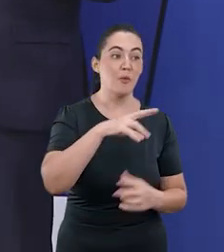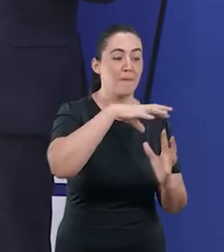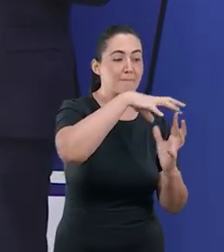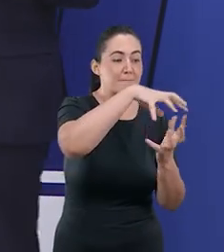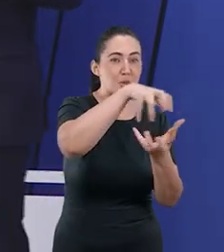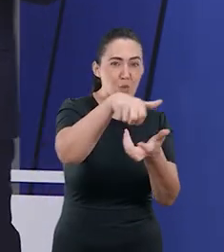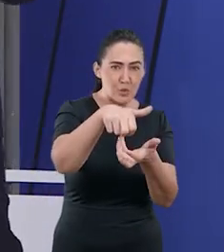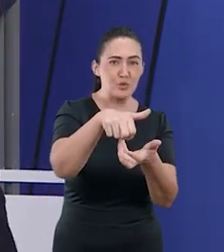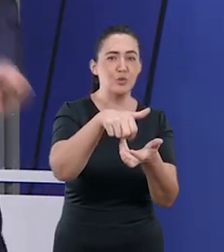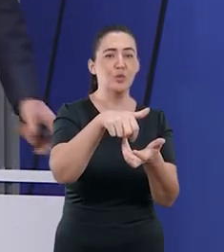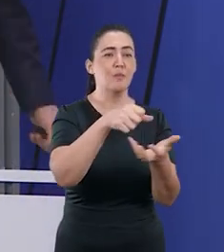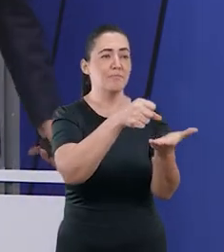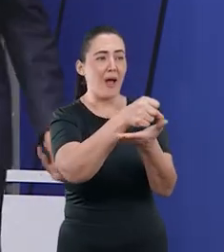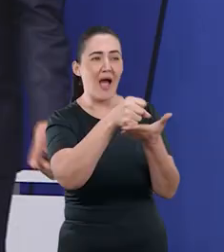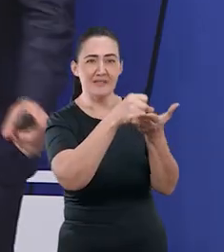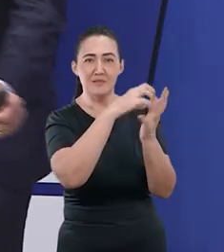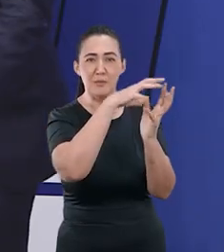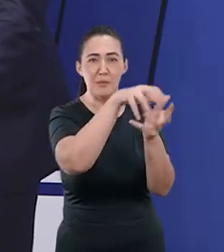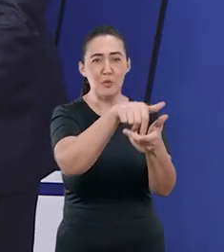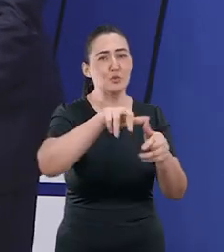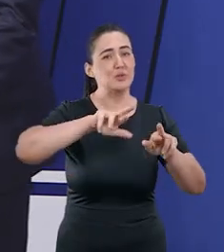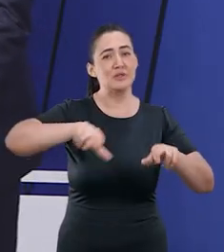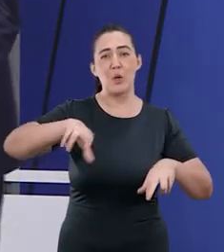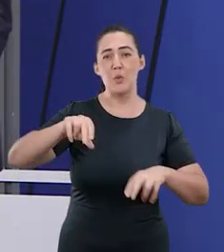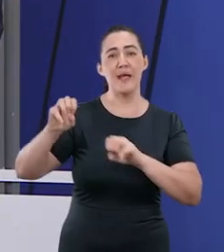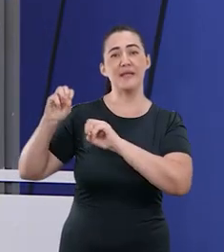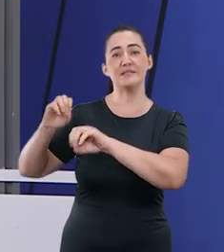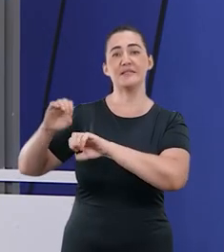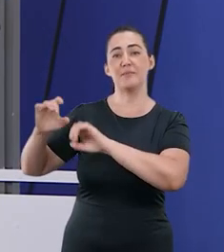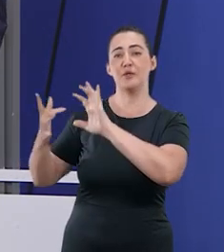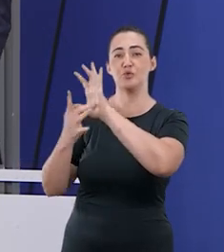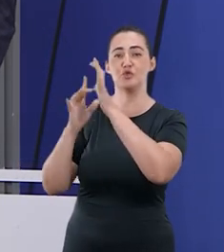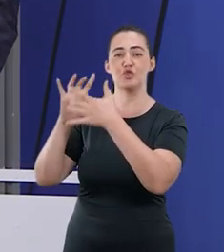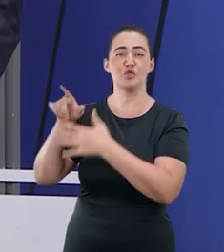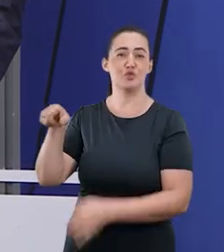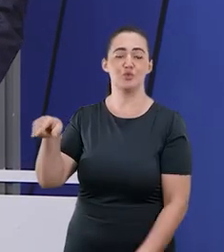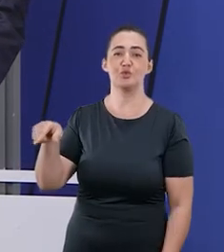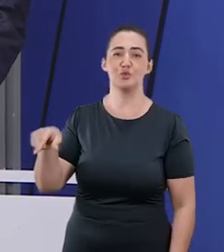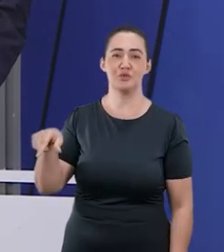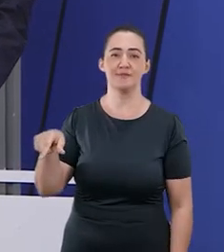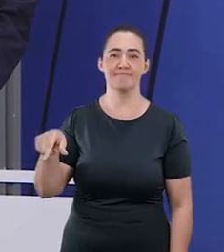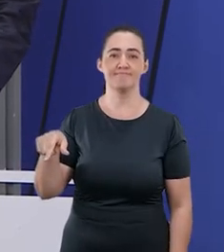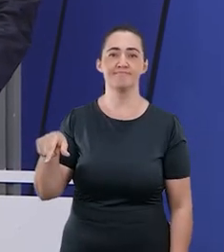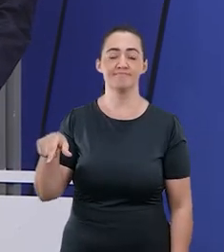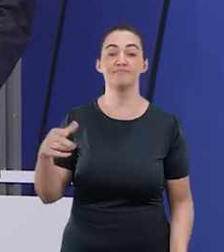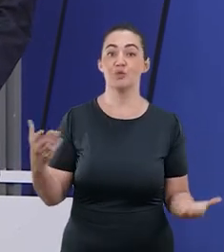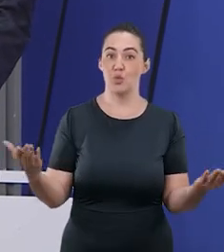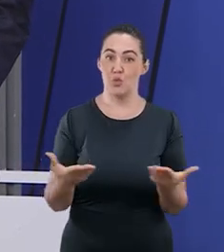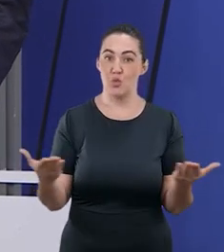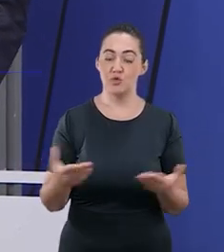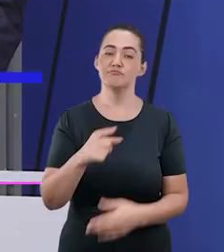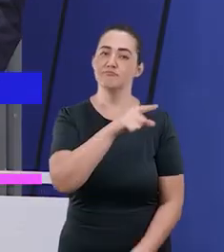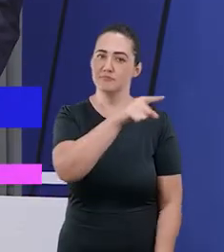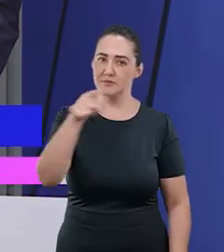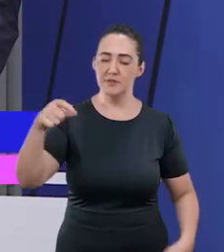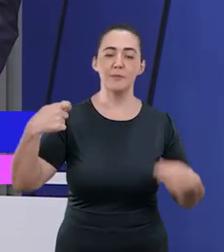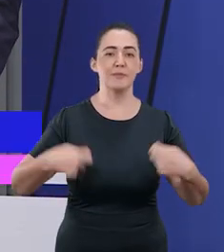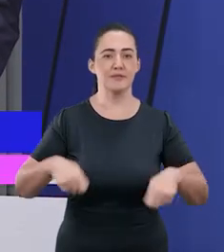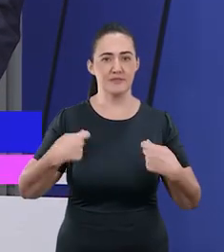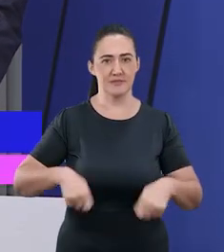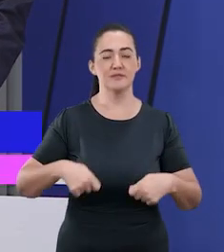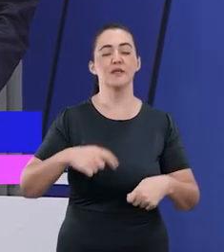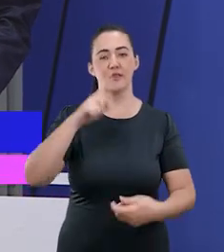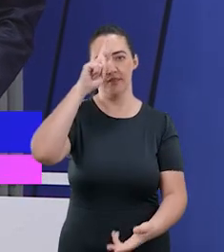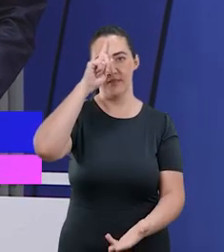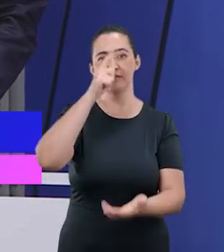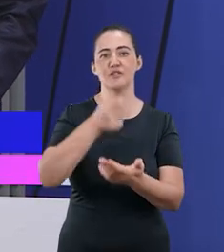não são os ensinamentos de Cristo. É isso que Paulo está dizendo. Então, hoje, você precisa tomar uma decisão.